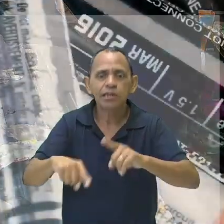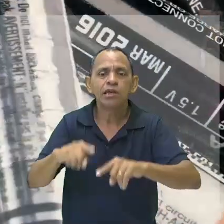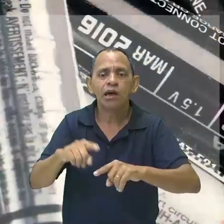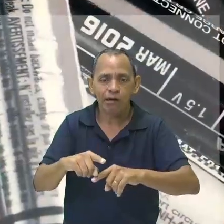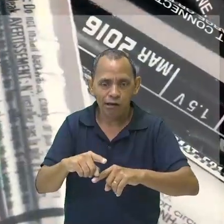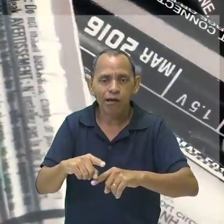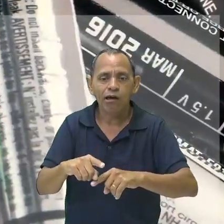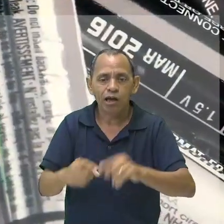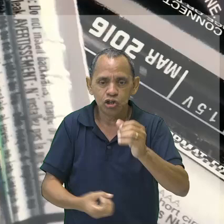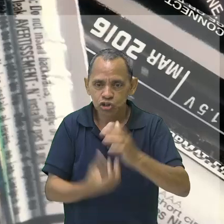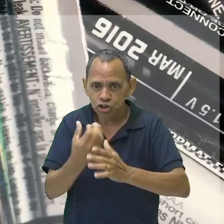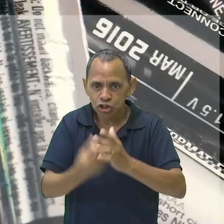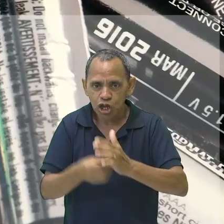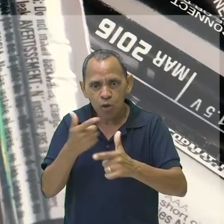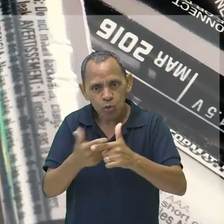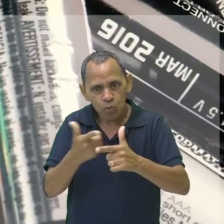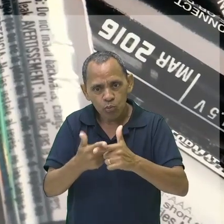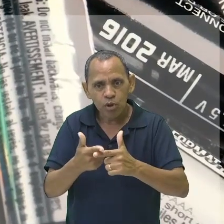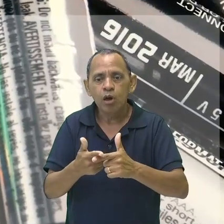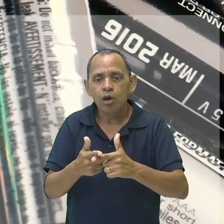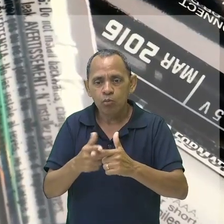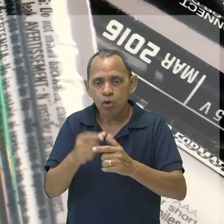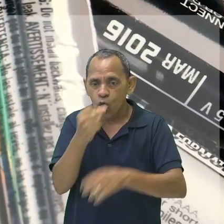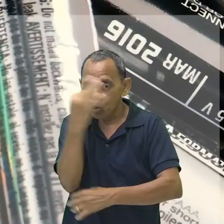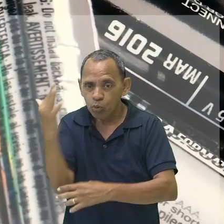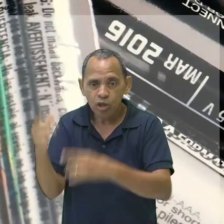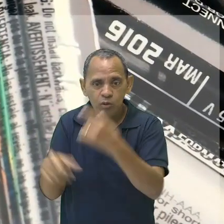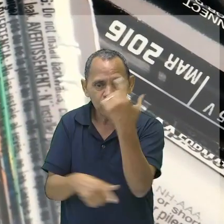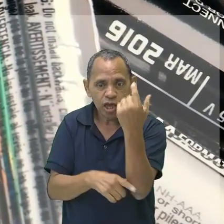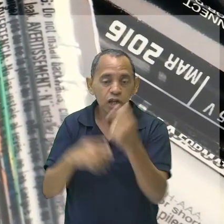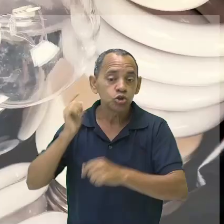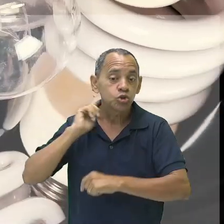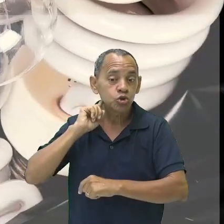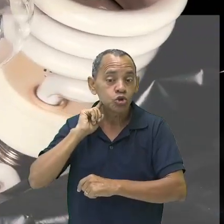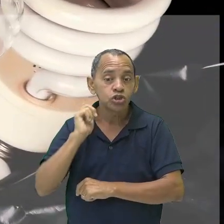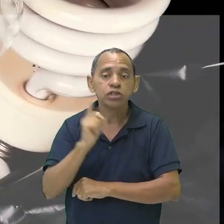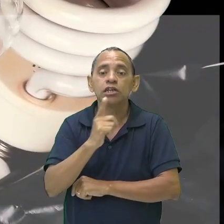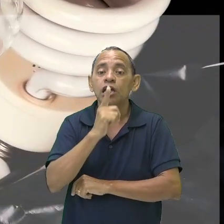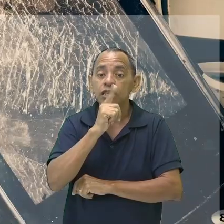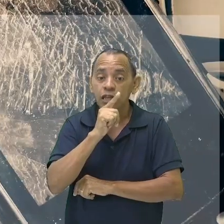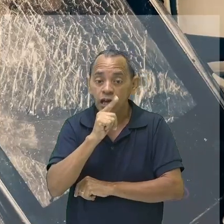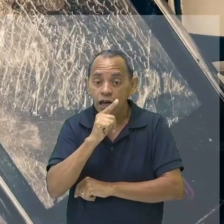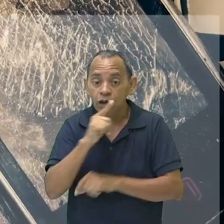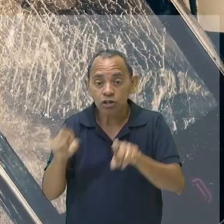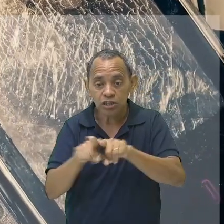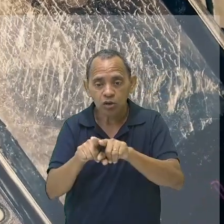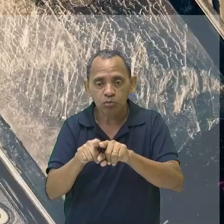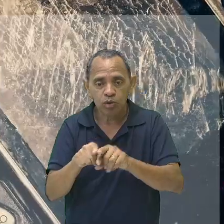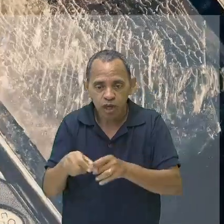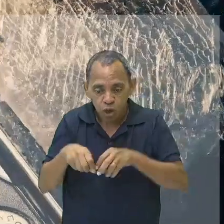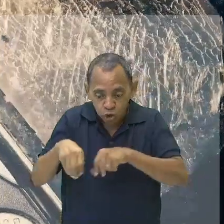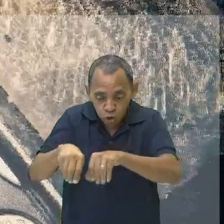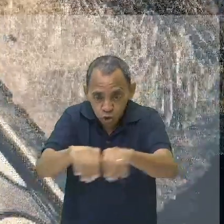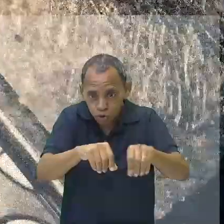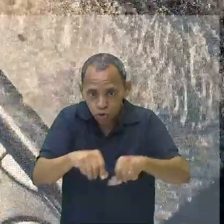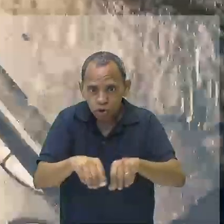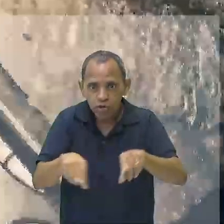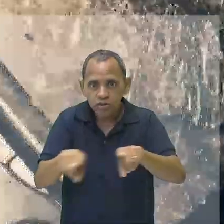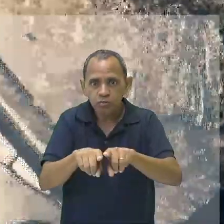do solo e da água, e não podem ser queimados, como é o caso das pilhas, lâmpadas e celulares, por exemplo.